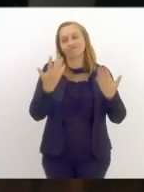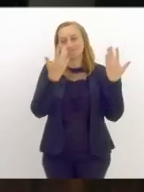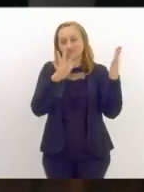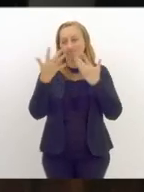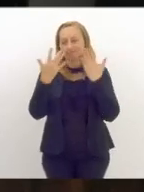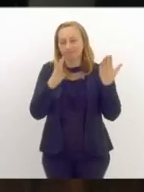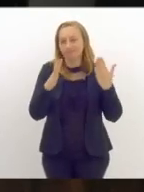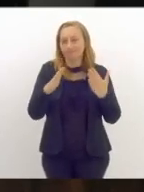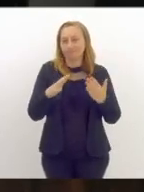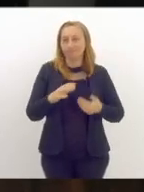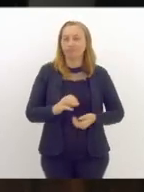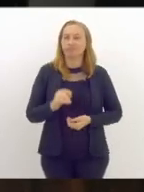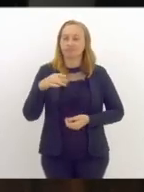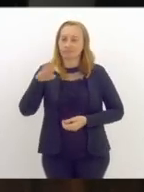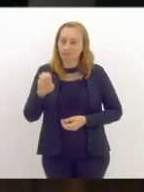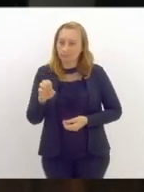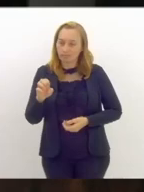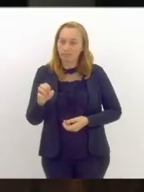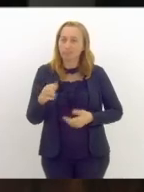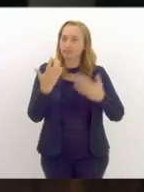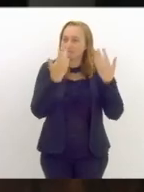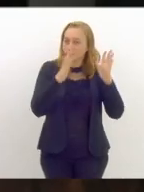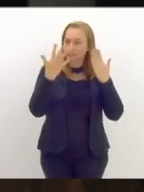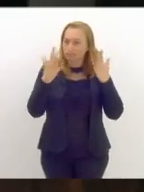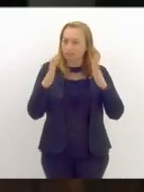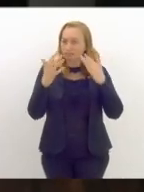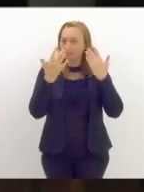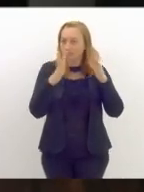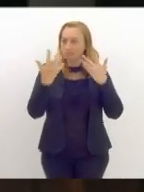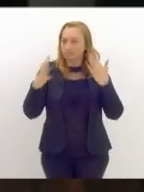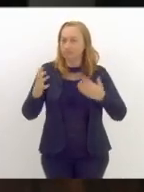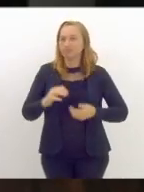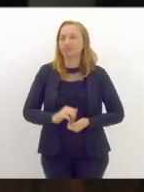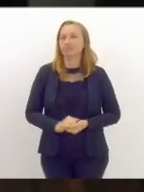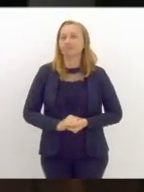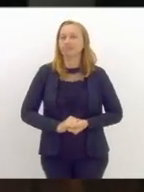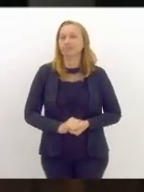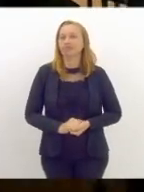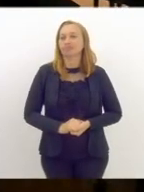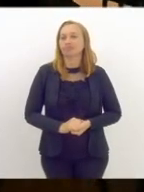Parabéns, Quiep, parabéns e parabéns.